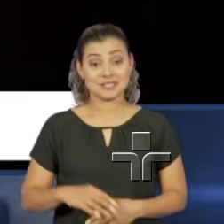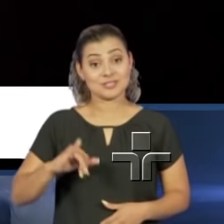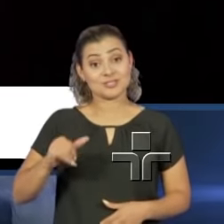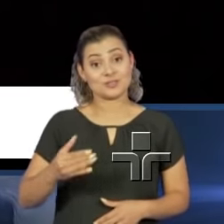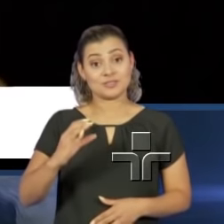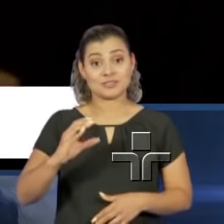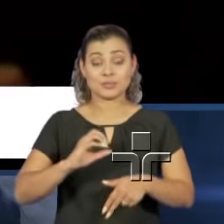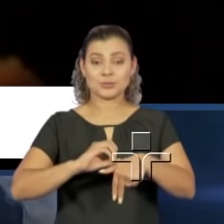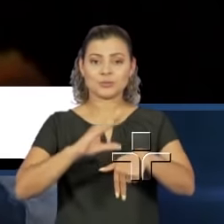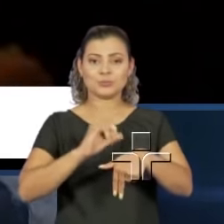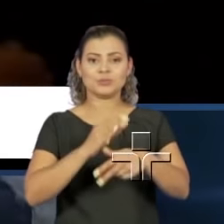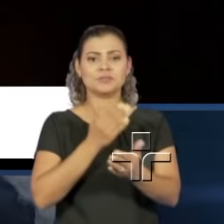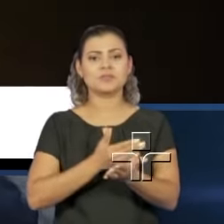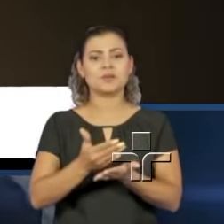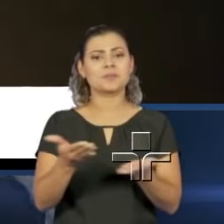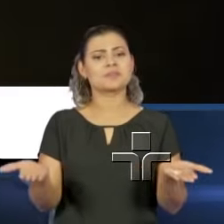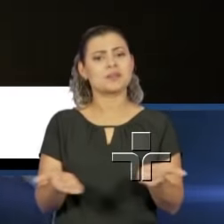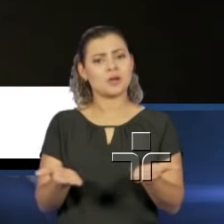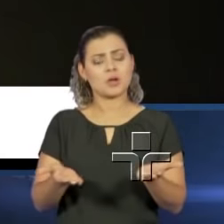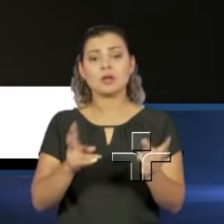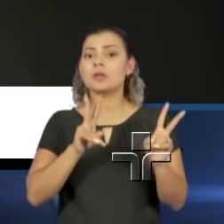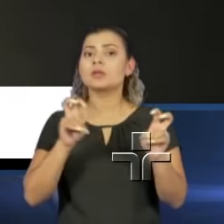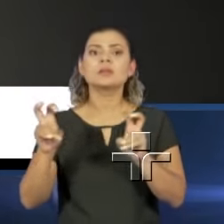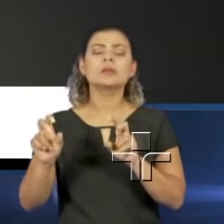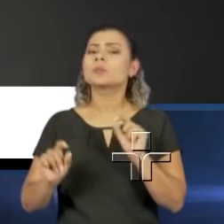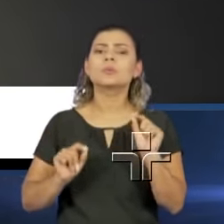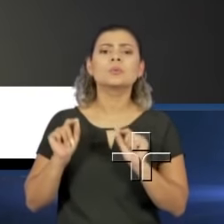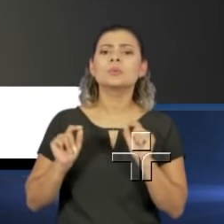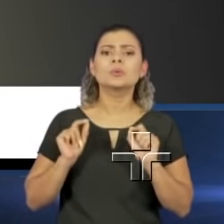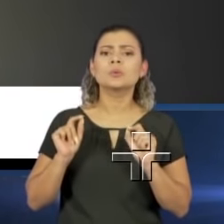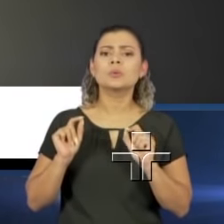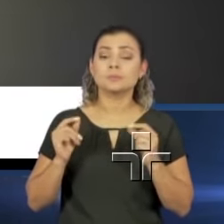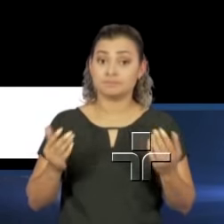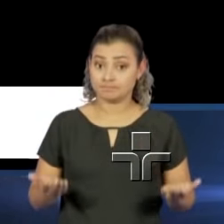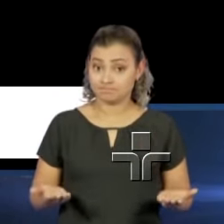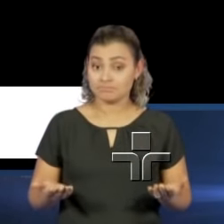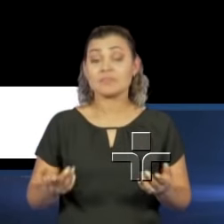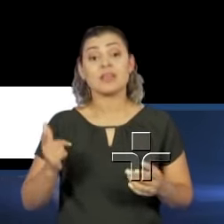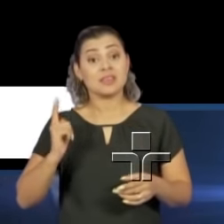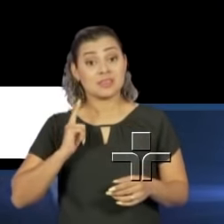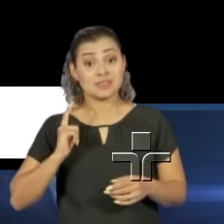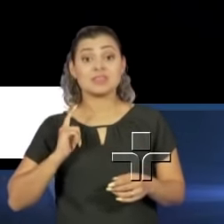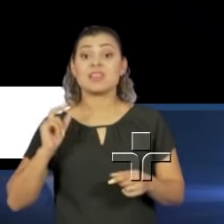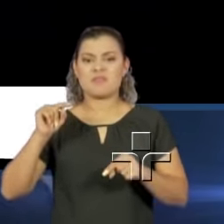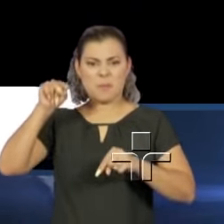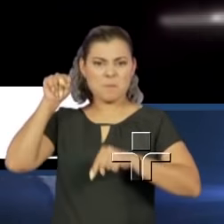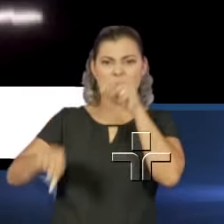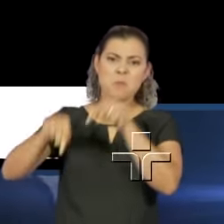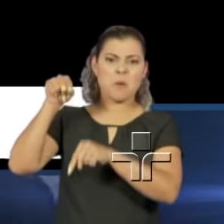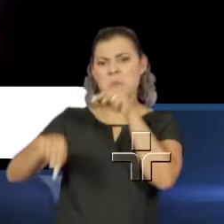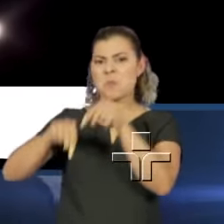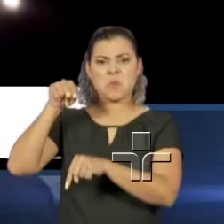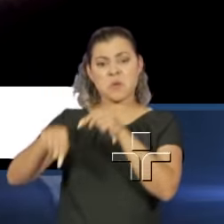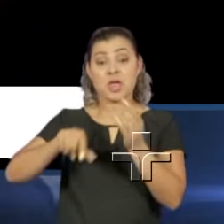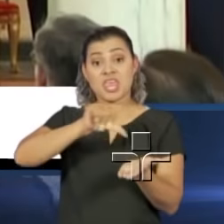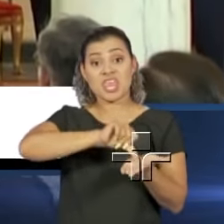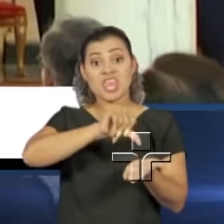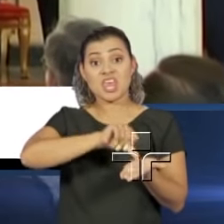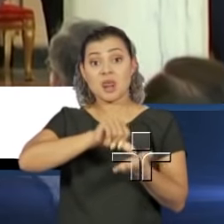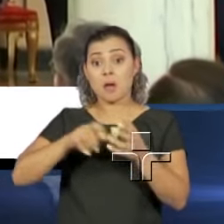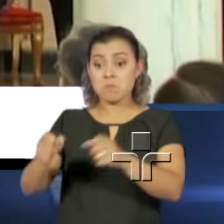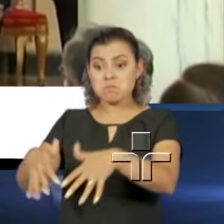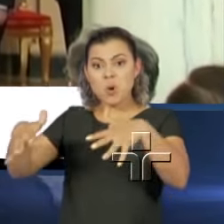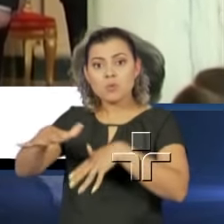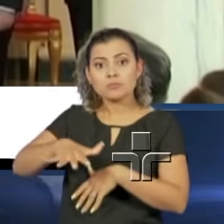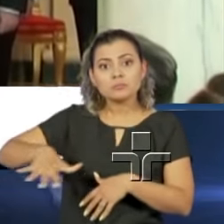O Jornal da Cultura está começando e traz os seguintes destaques. Após ataque iraniano a bases americanas no Iraque,